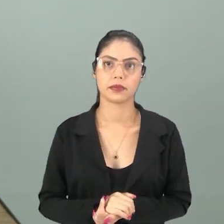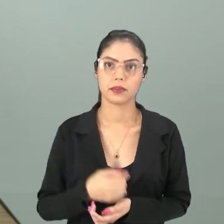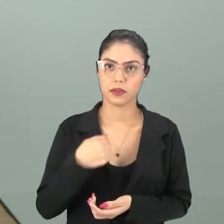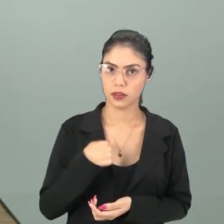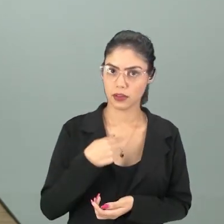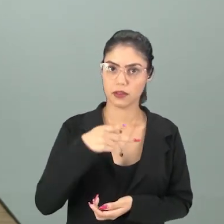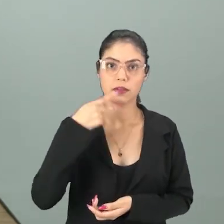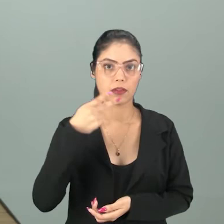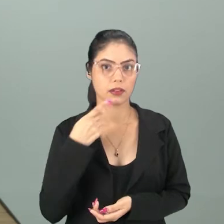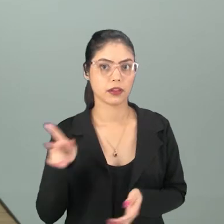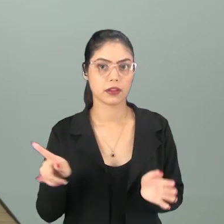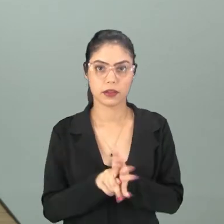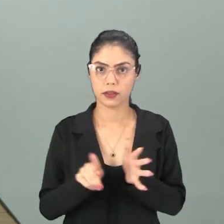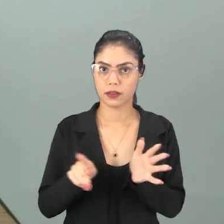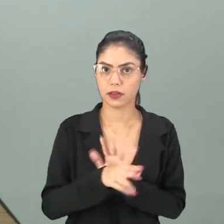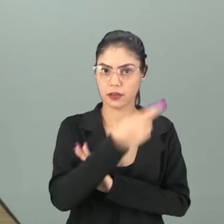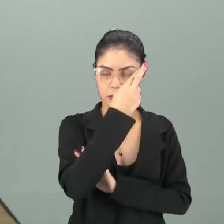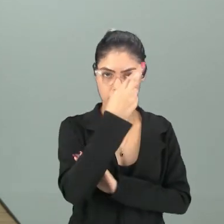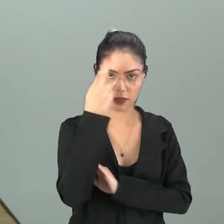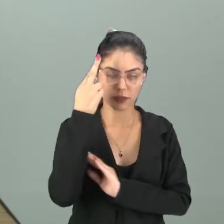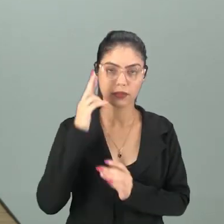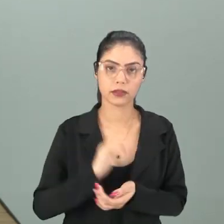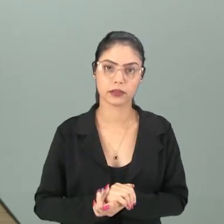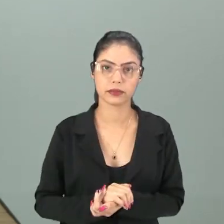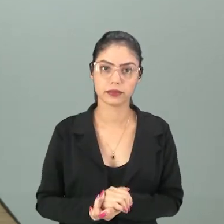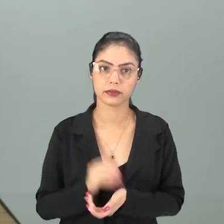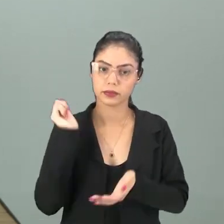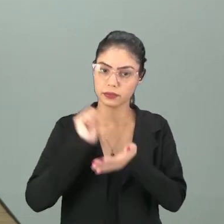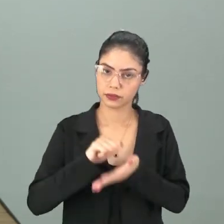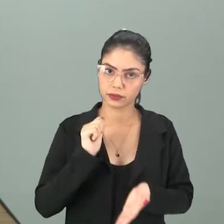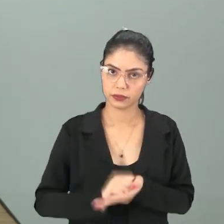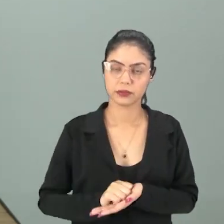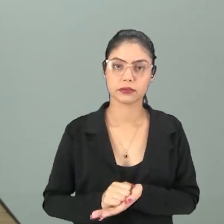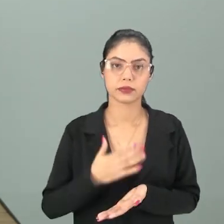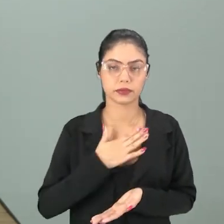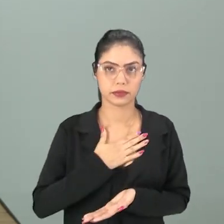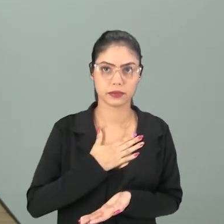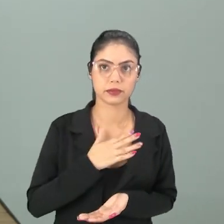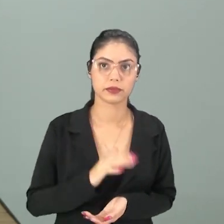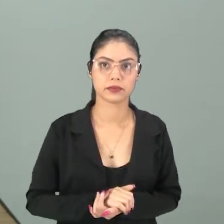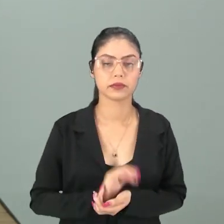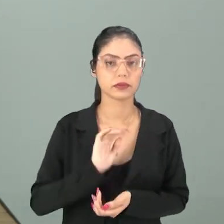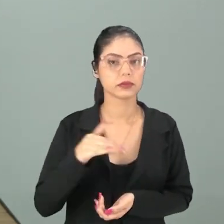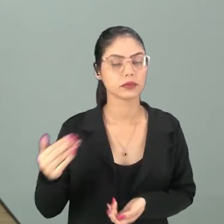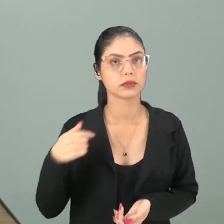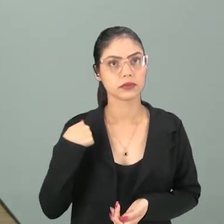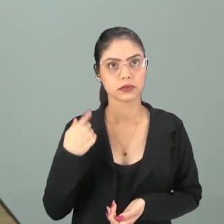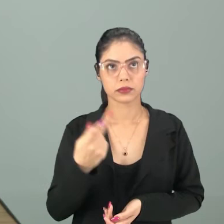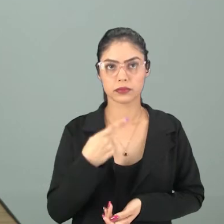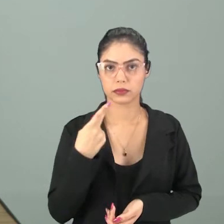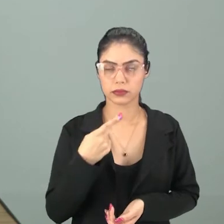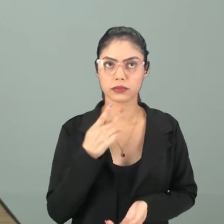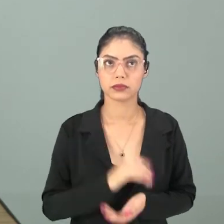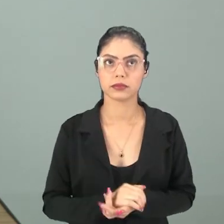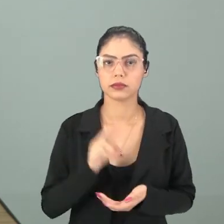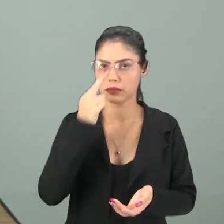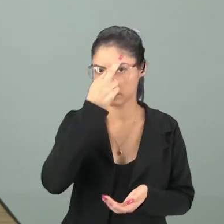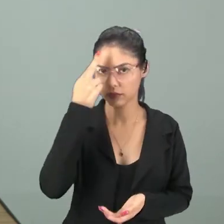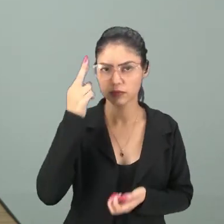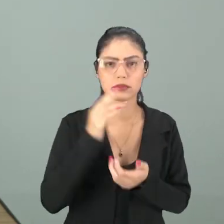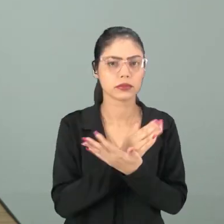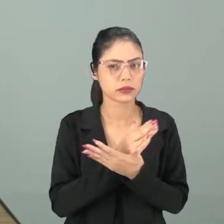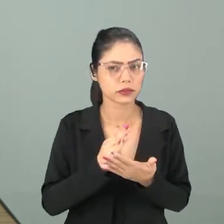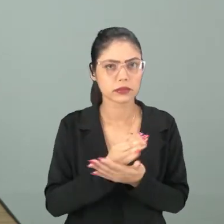eu falo da minha própria história, é a autobiografia. E quando eu falo da história de